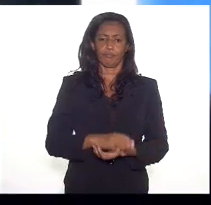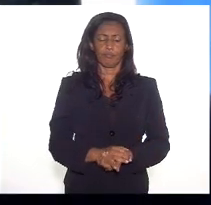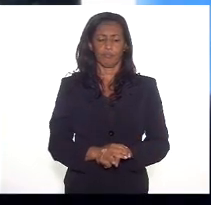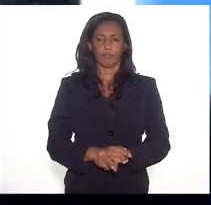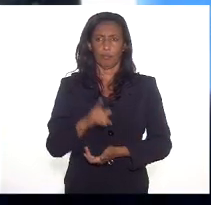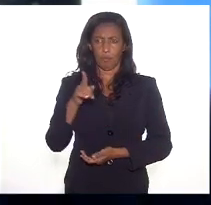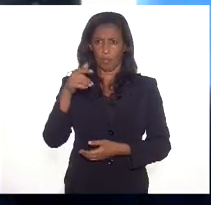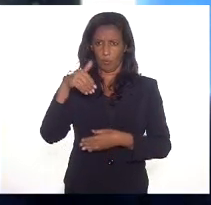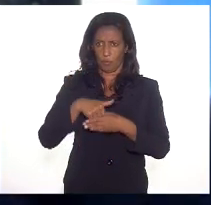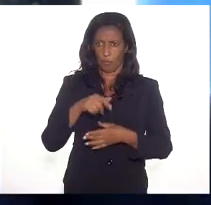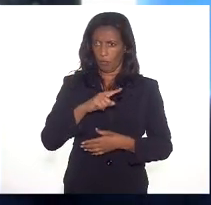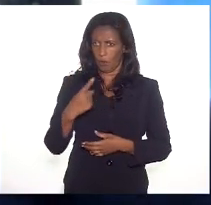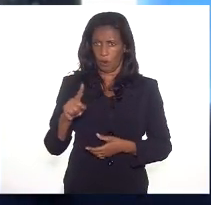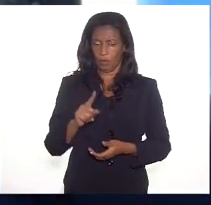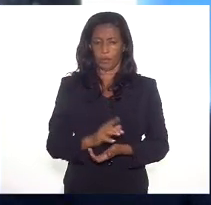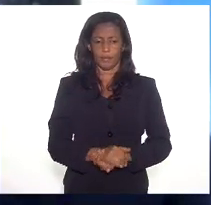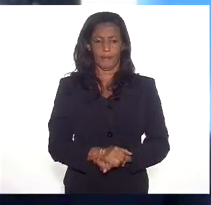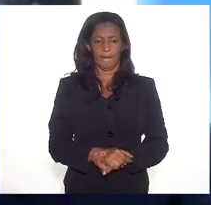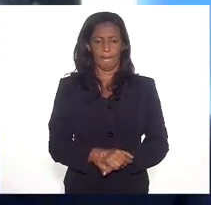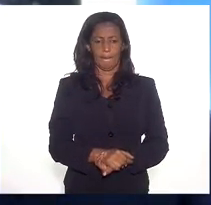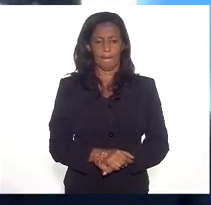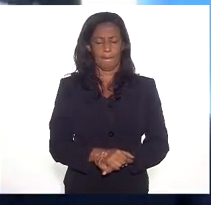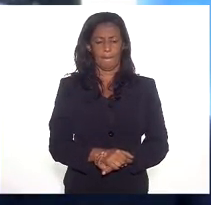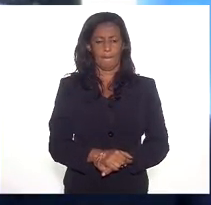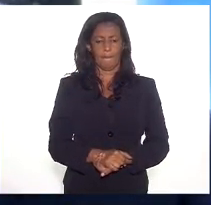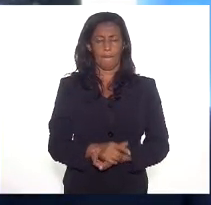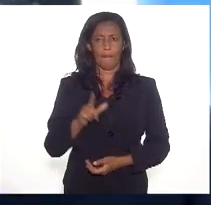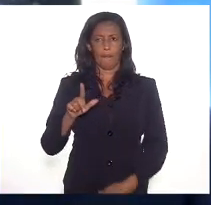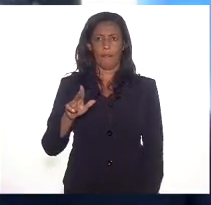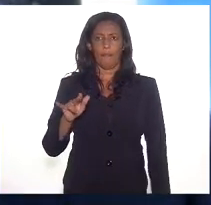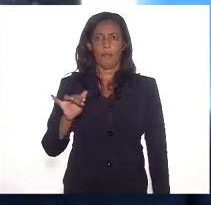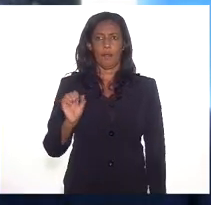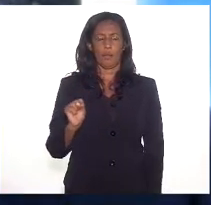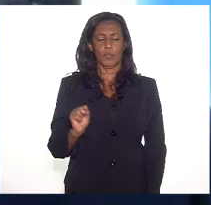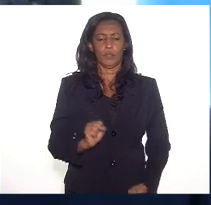não. Voto não. Deputado Luiz Martins.